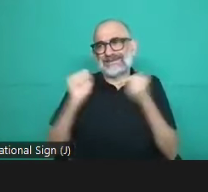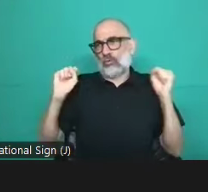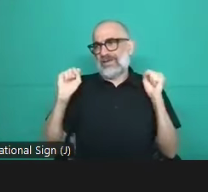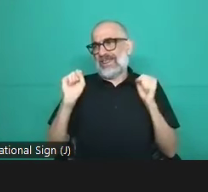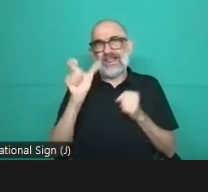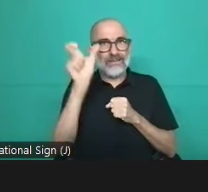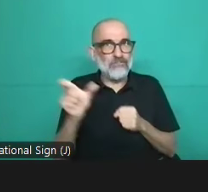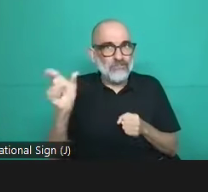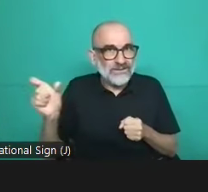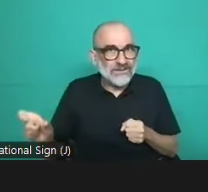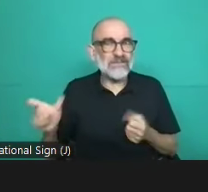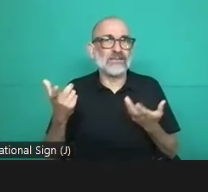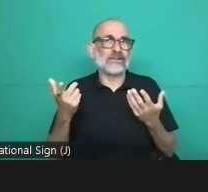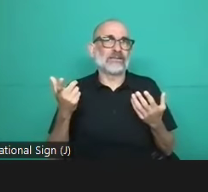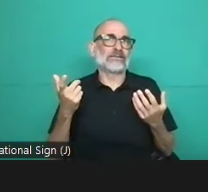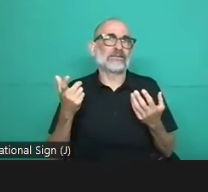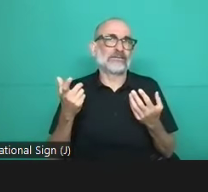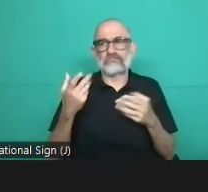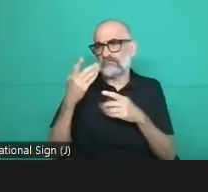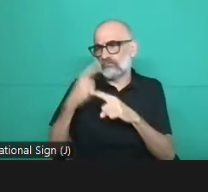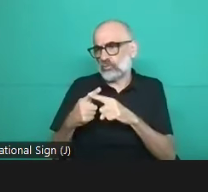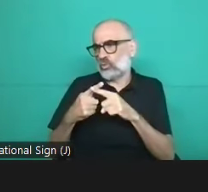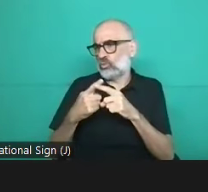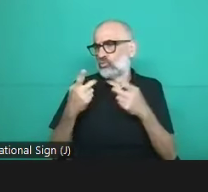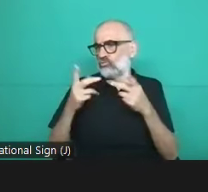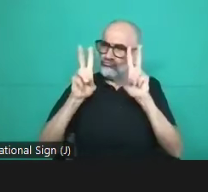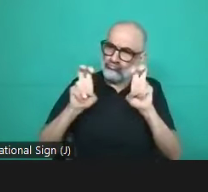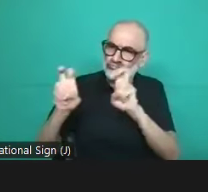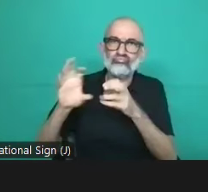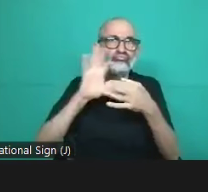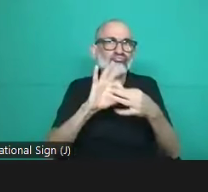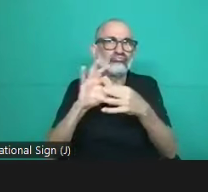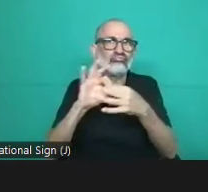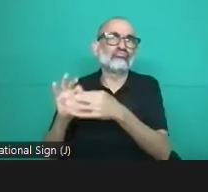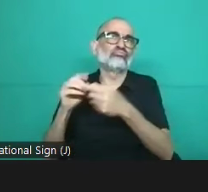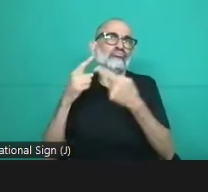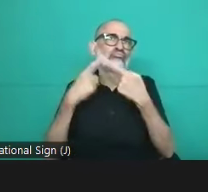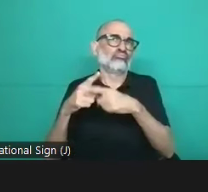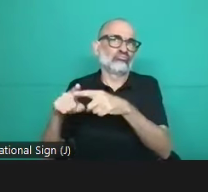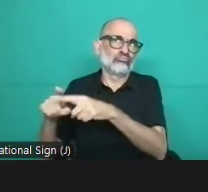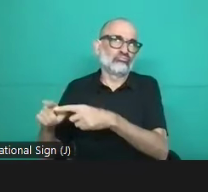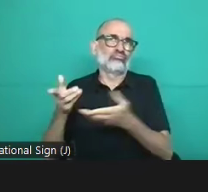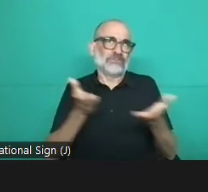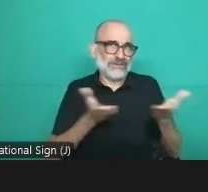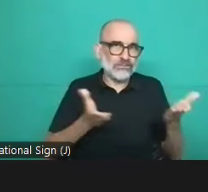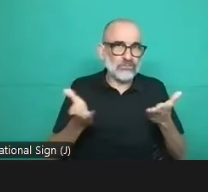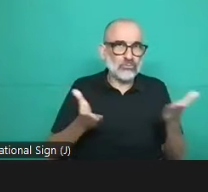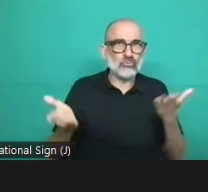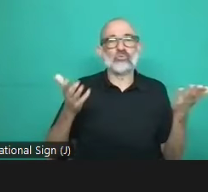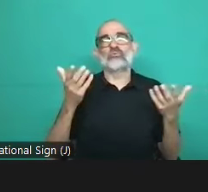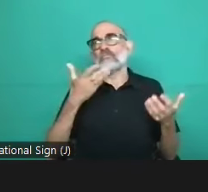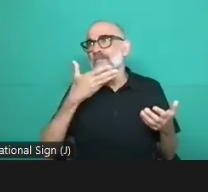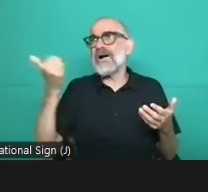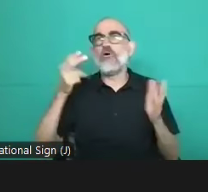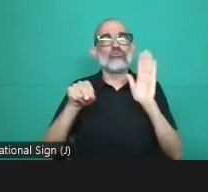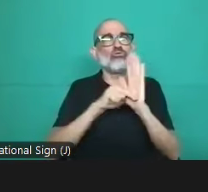regulamentação, inclusive aqueles processos associados ao ambiente, ingredientes, tecnologia e também